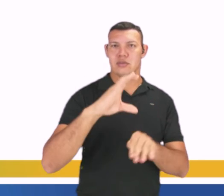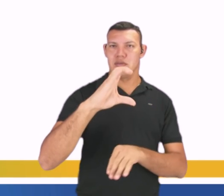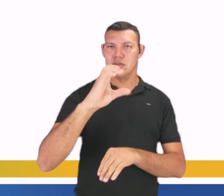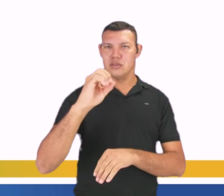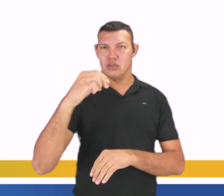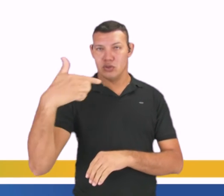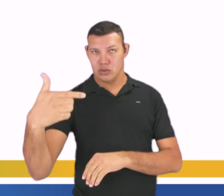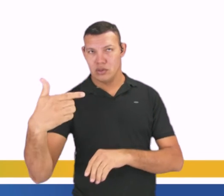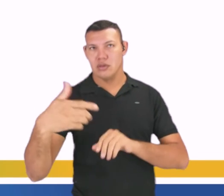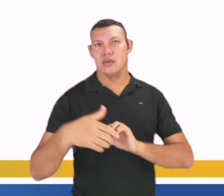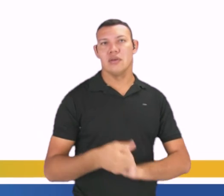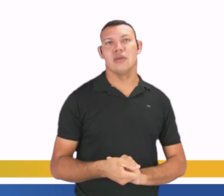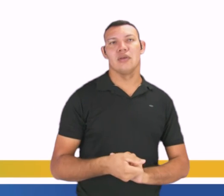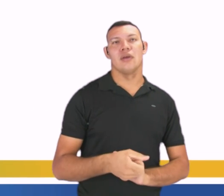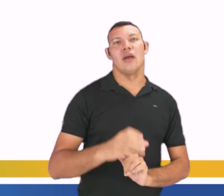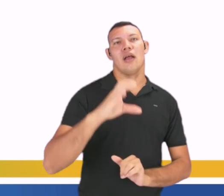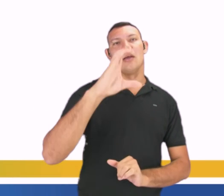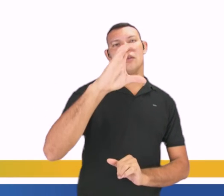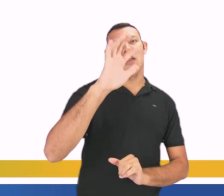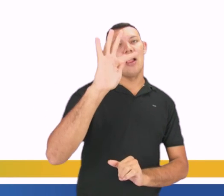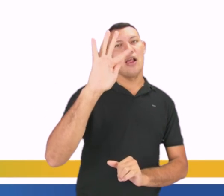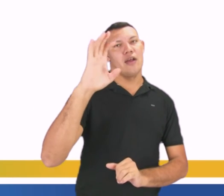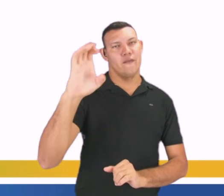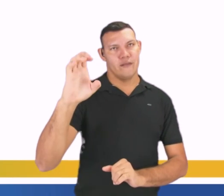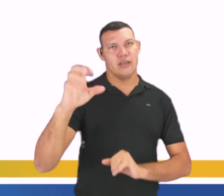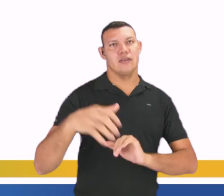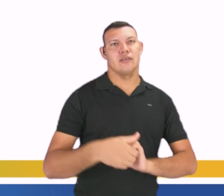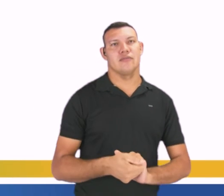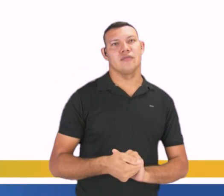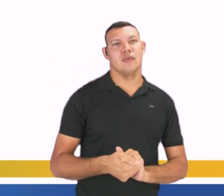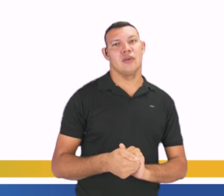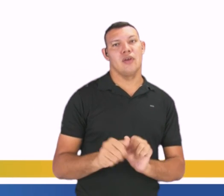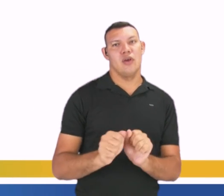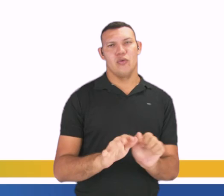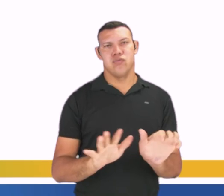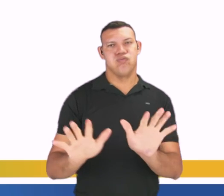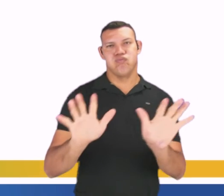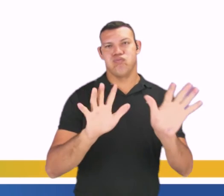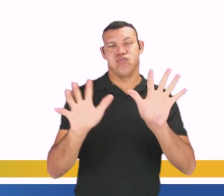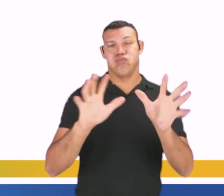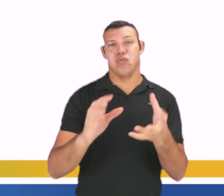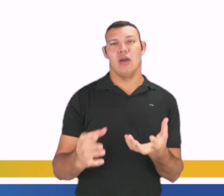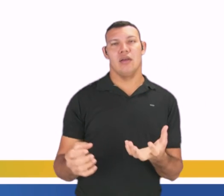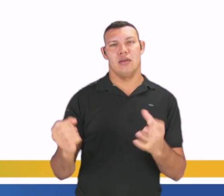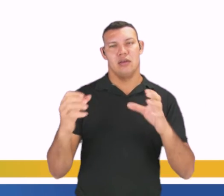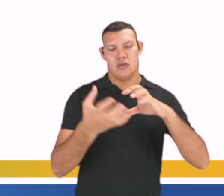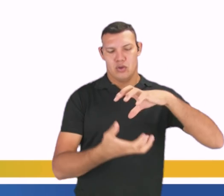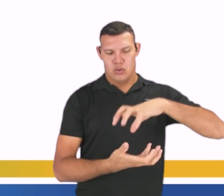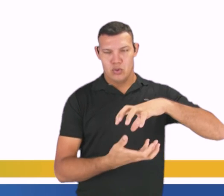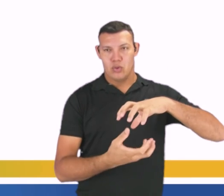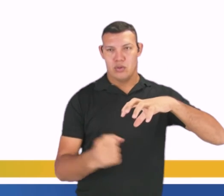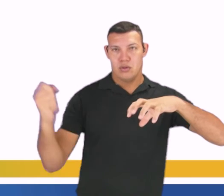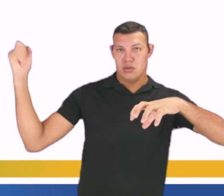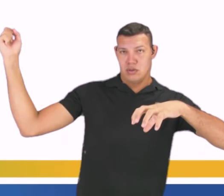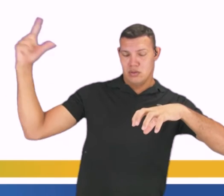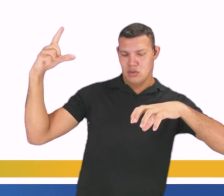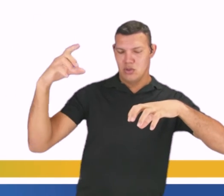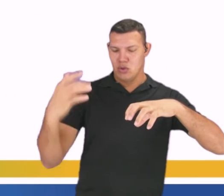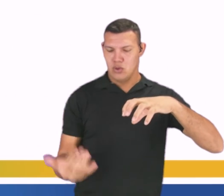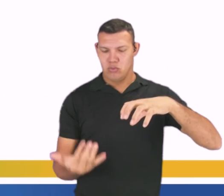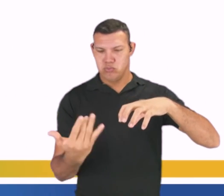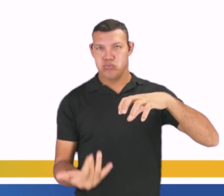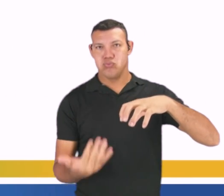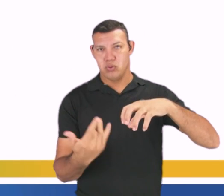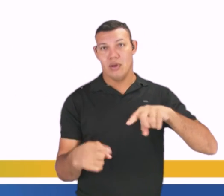orgânicos, né? Também os CFCs, que são os gases de efeito estufa, e o metano. Tudo isso contribui com